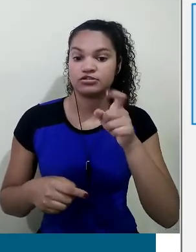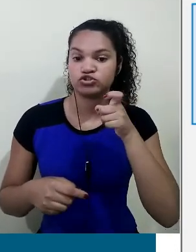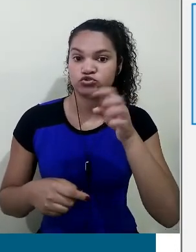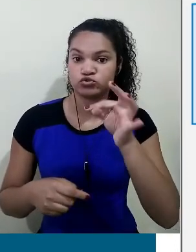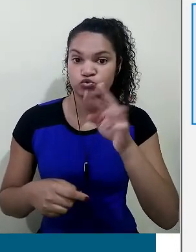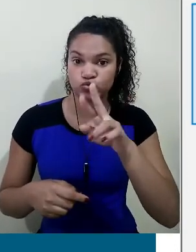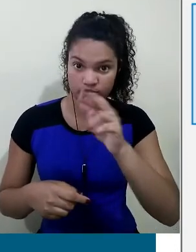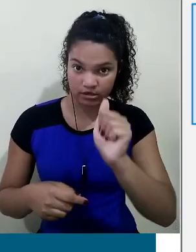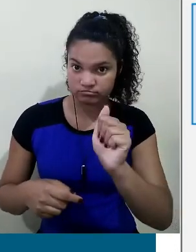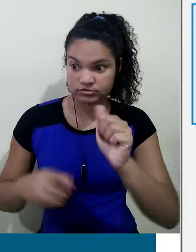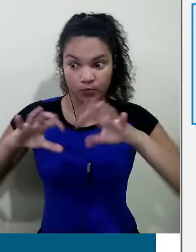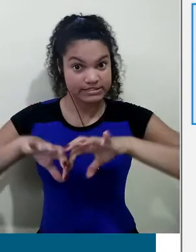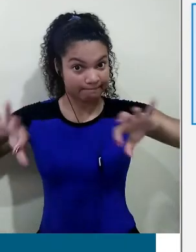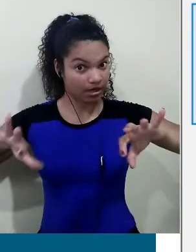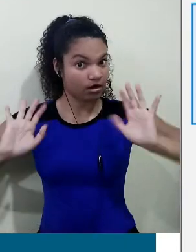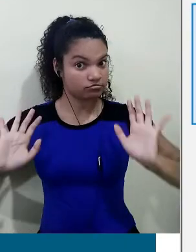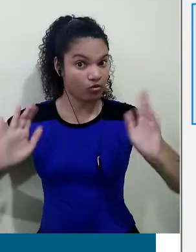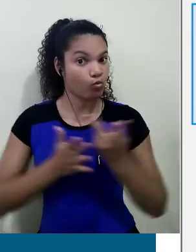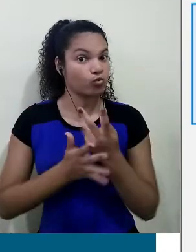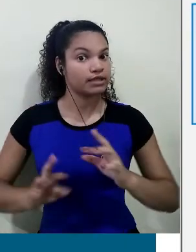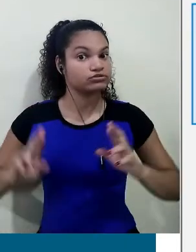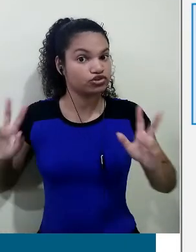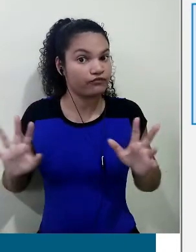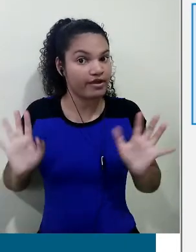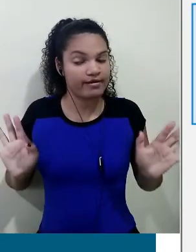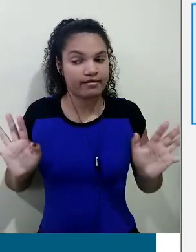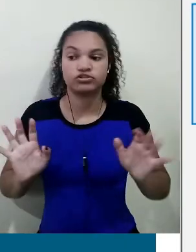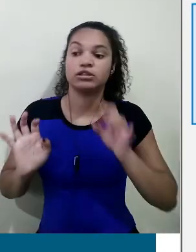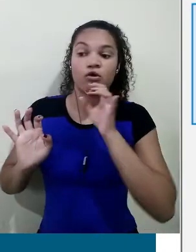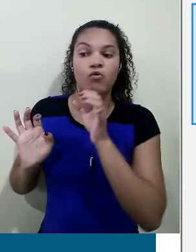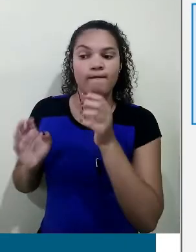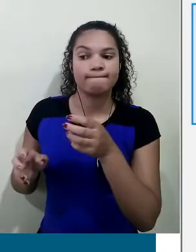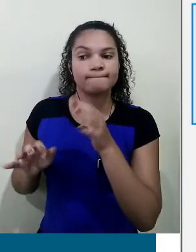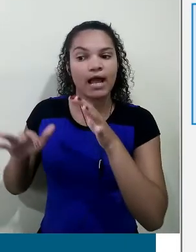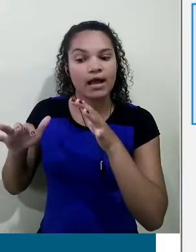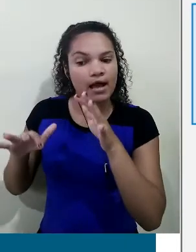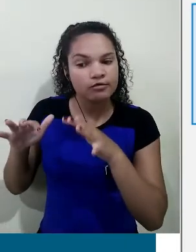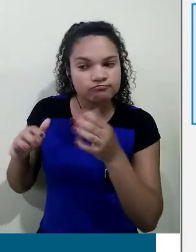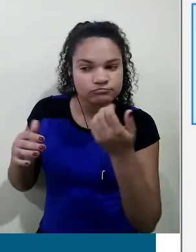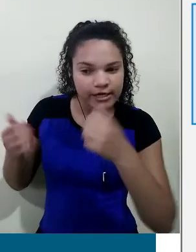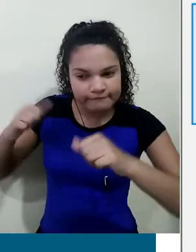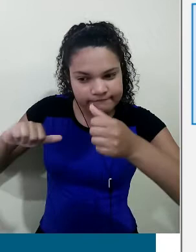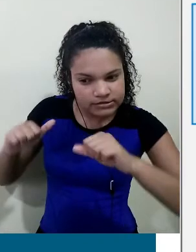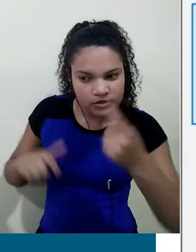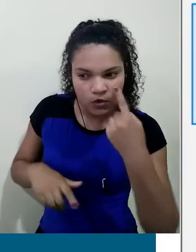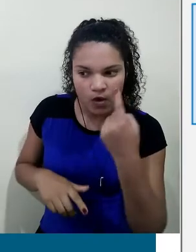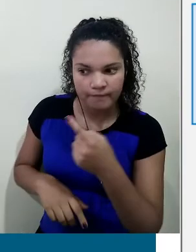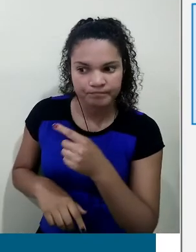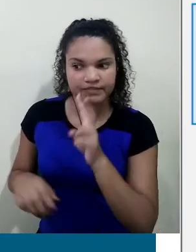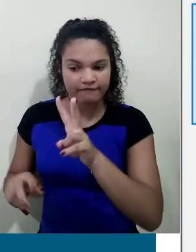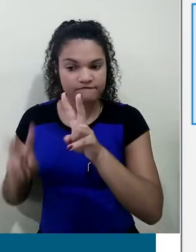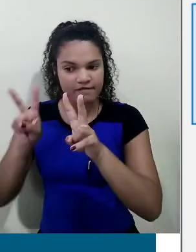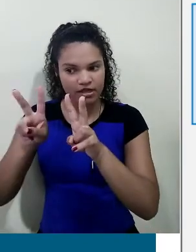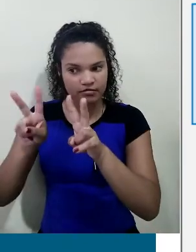maneira independente do evento textura da semente. Então, analisando as combinações possíveis para a cor da semente, nós temos esse